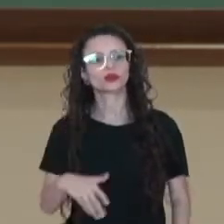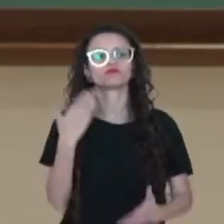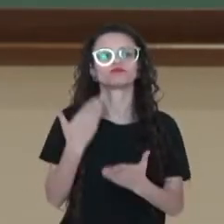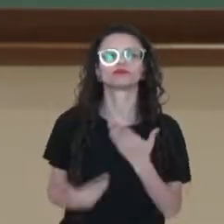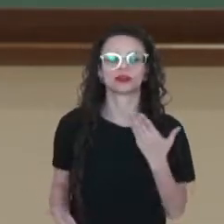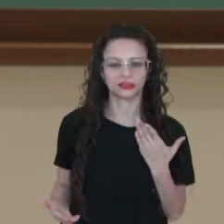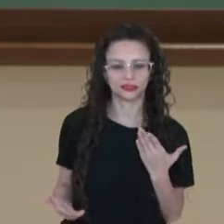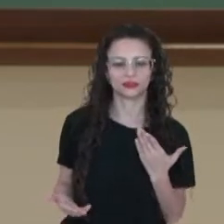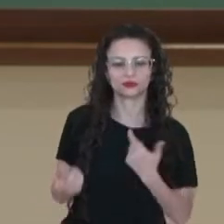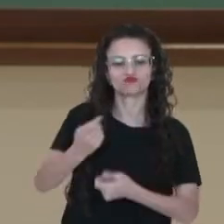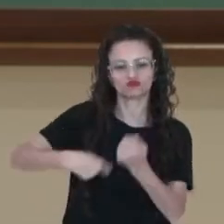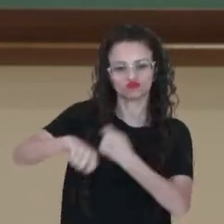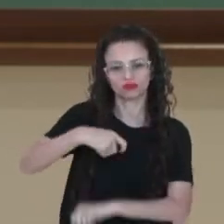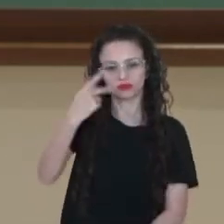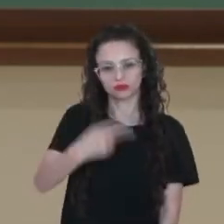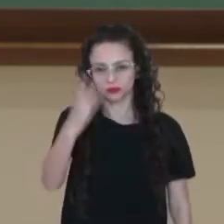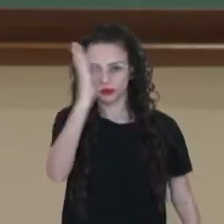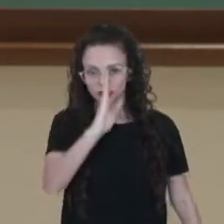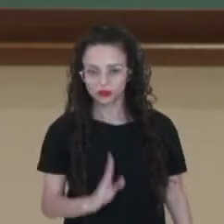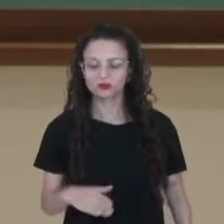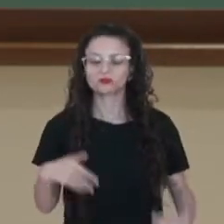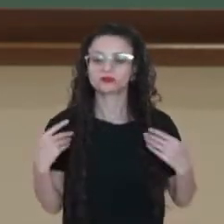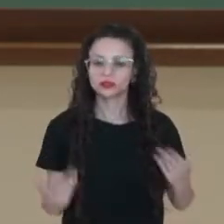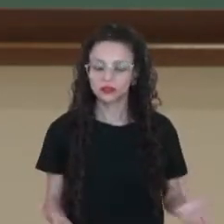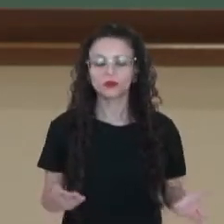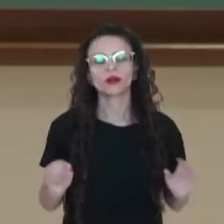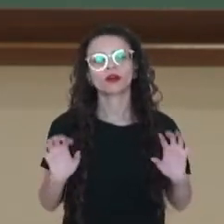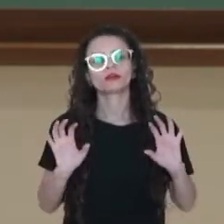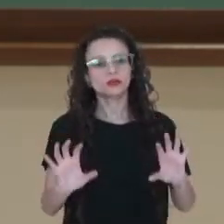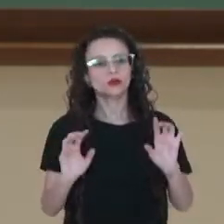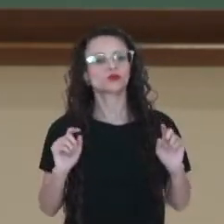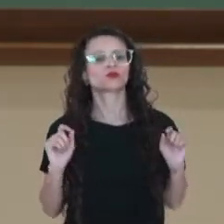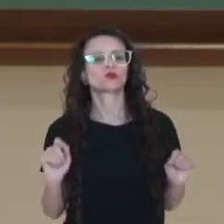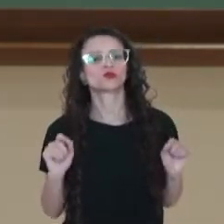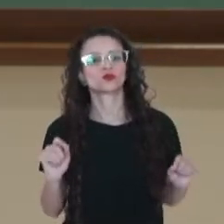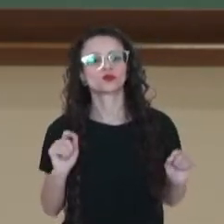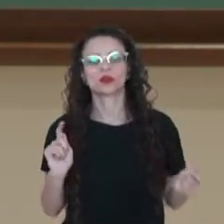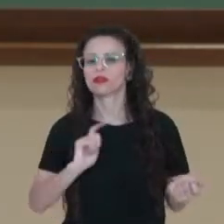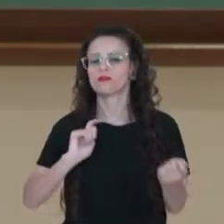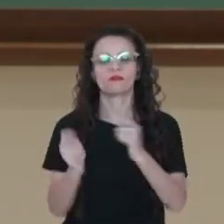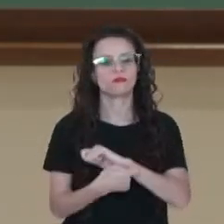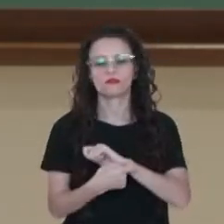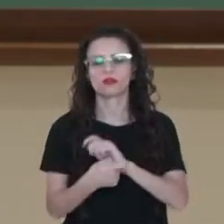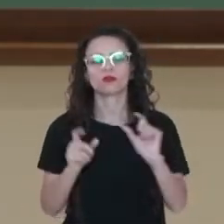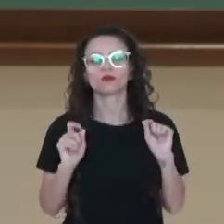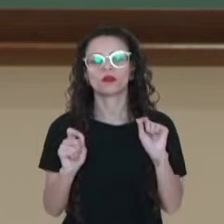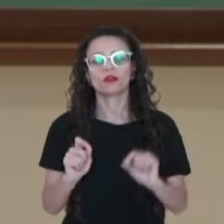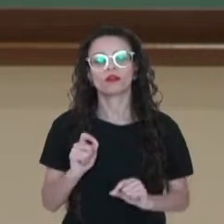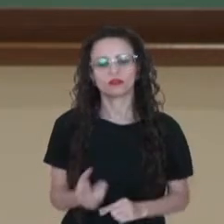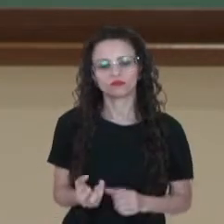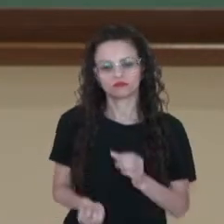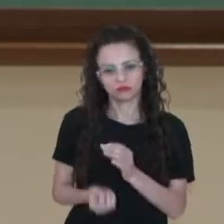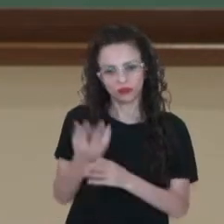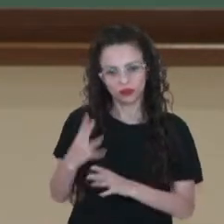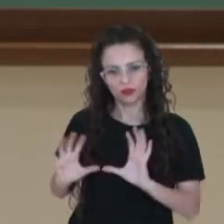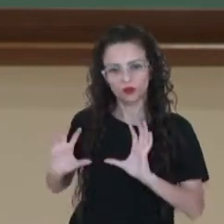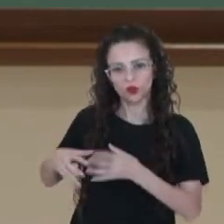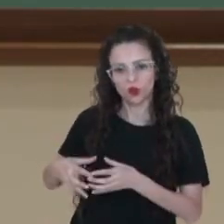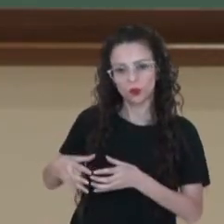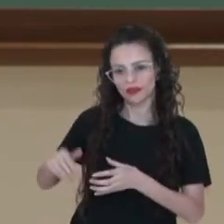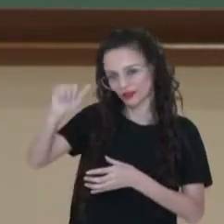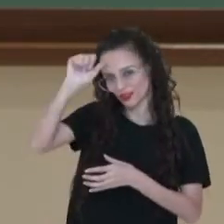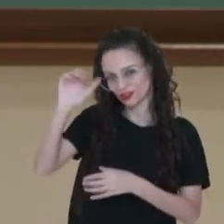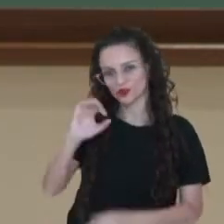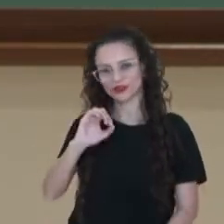perderiam com esse comércio aqui no Brasil. E dessa forma, eles invertem a situação, criando a Companhia das Índias